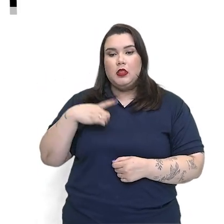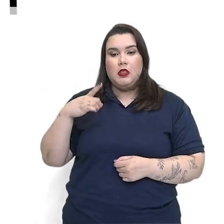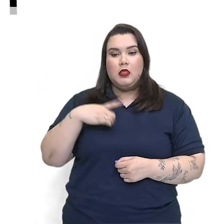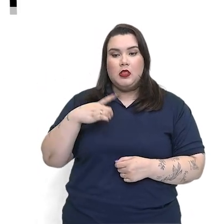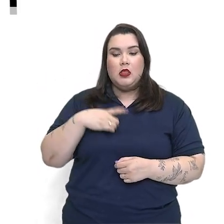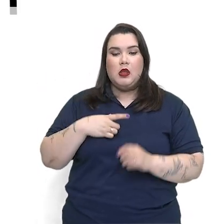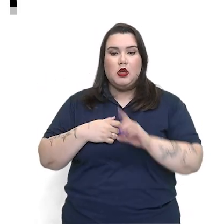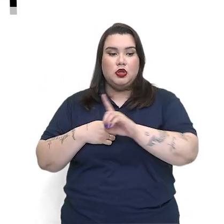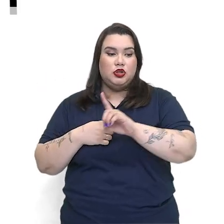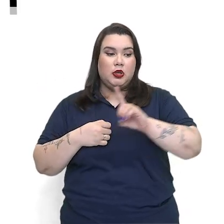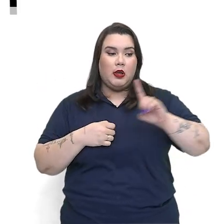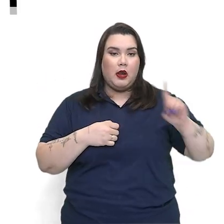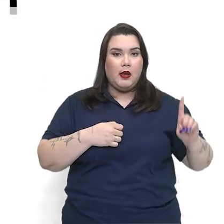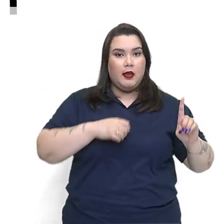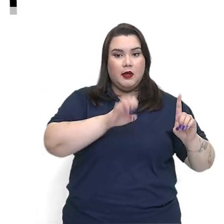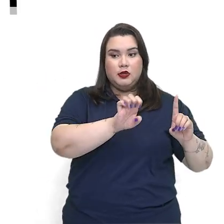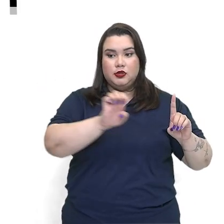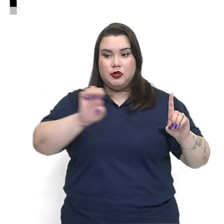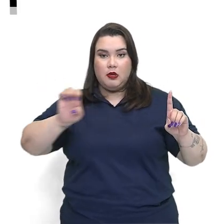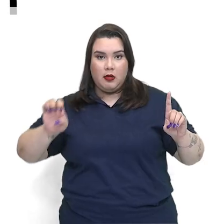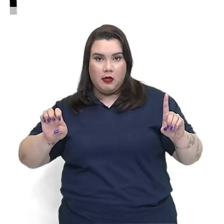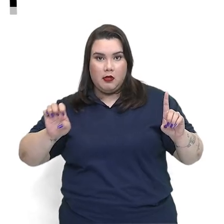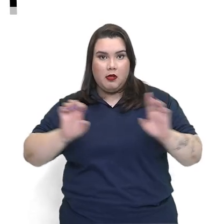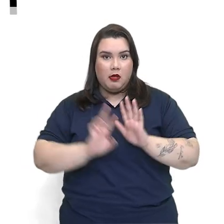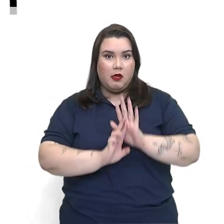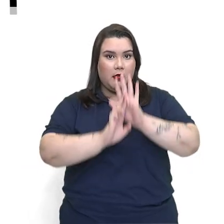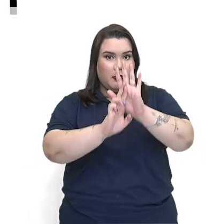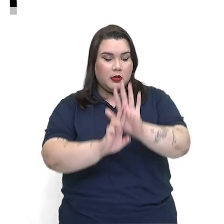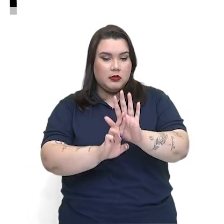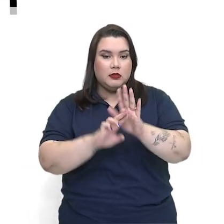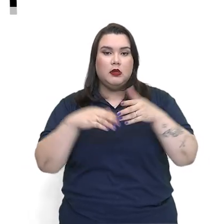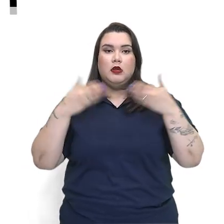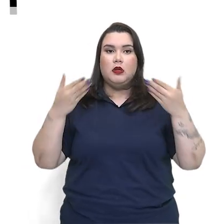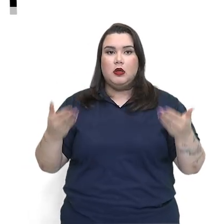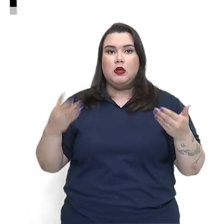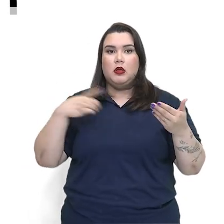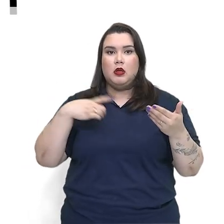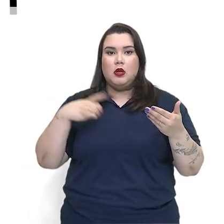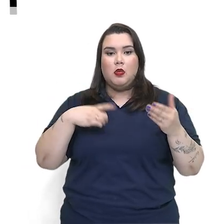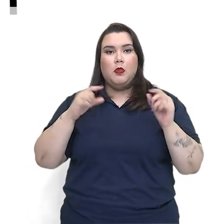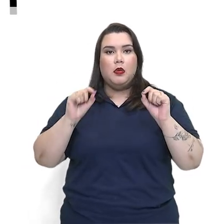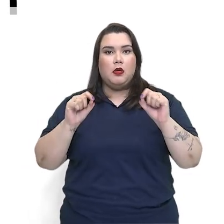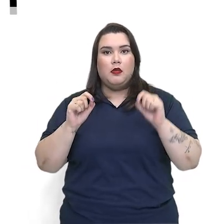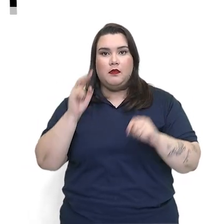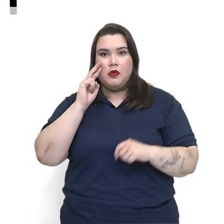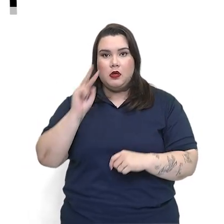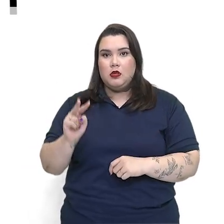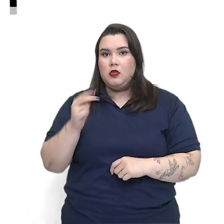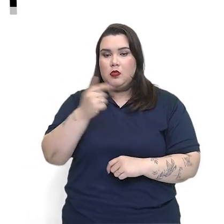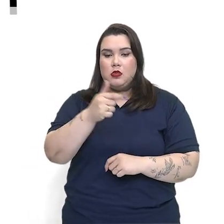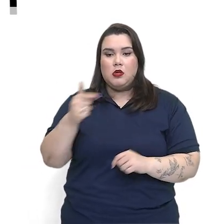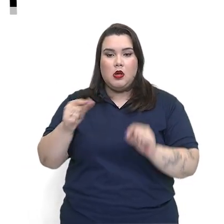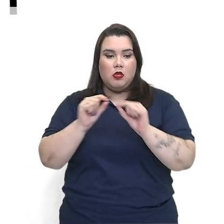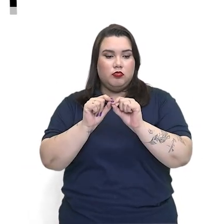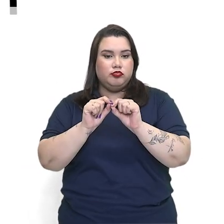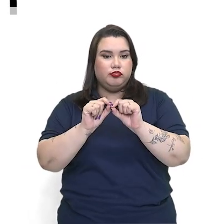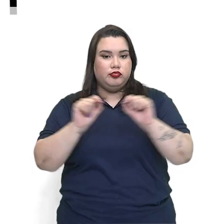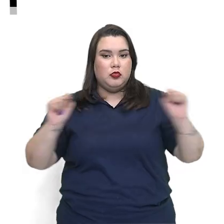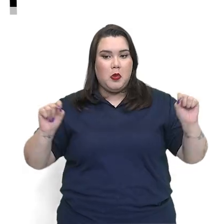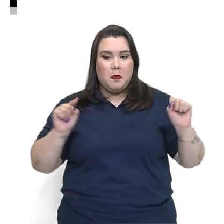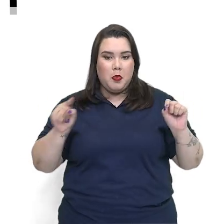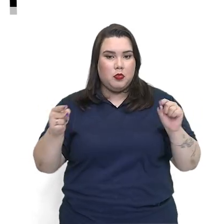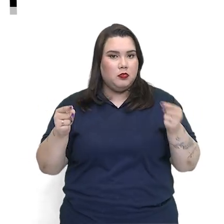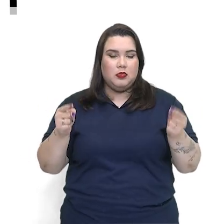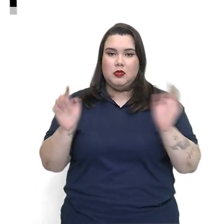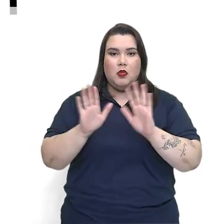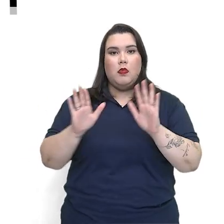quanto para a esquerda, representada por esta ponta, então agora eu não tenho mais um segmento, eu tenho uma